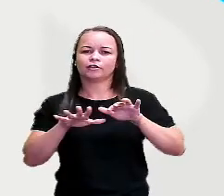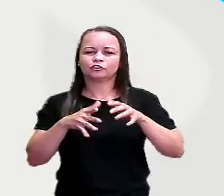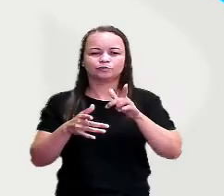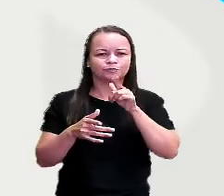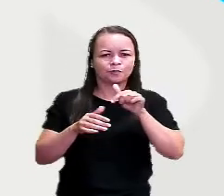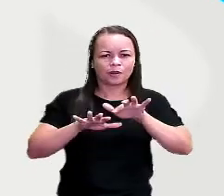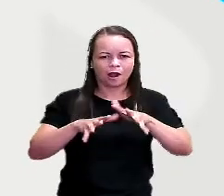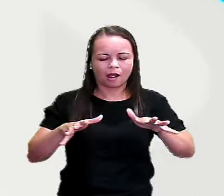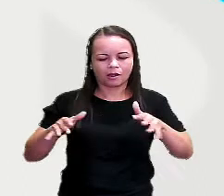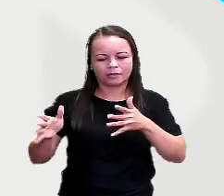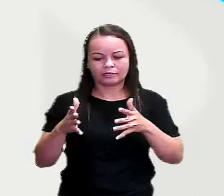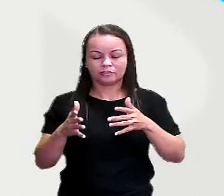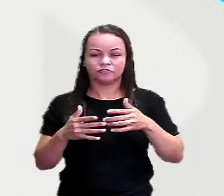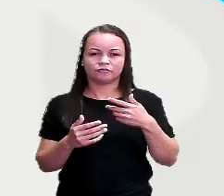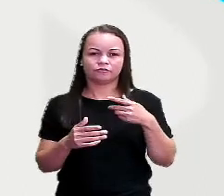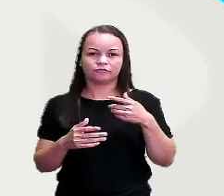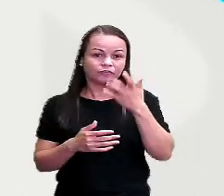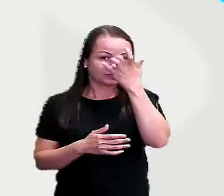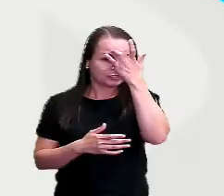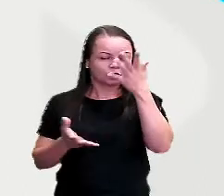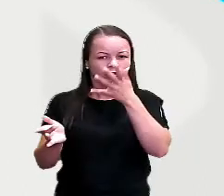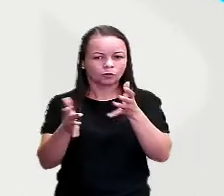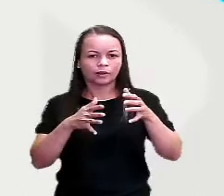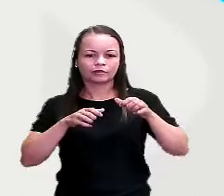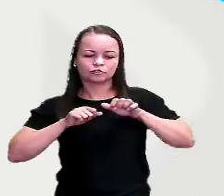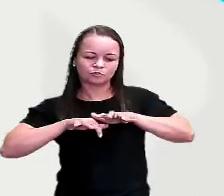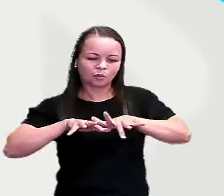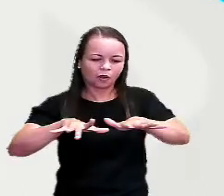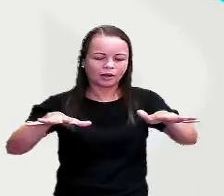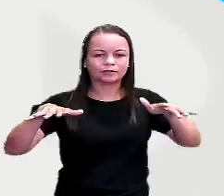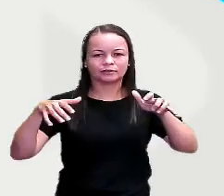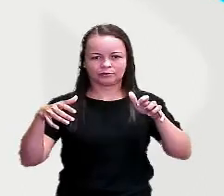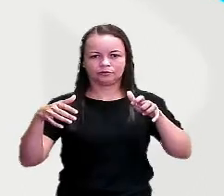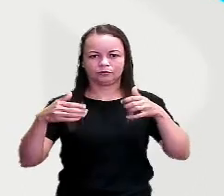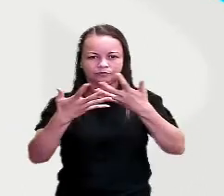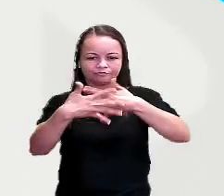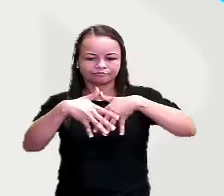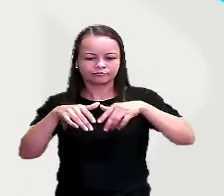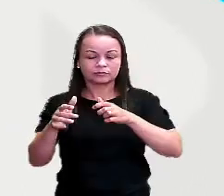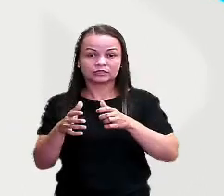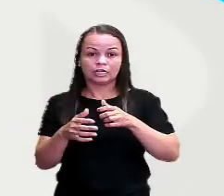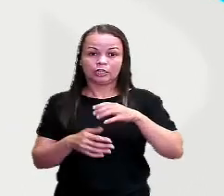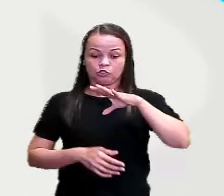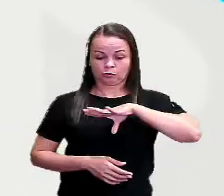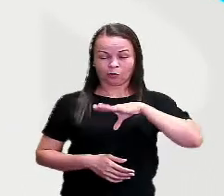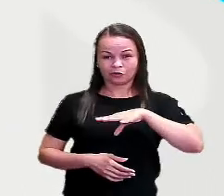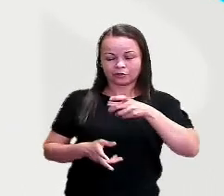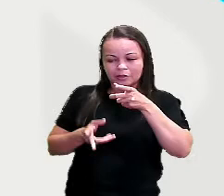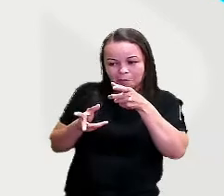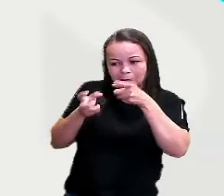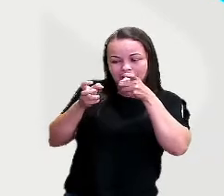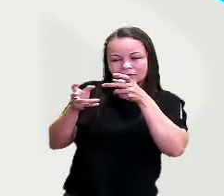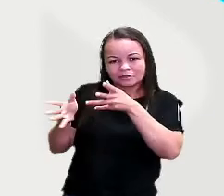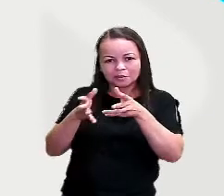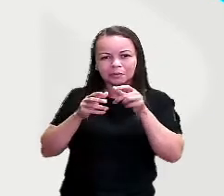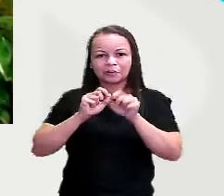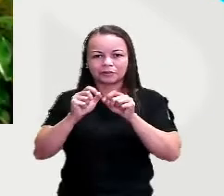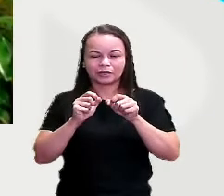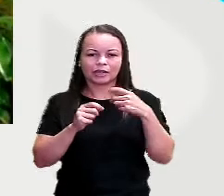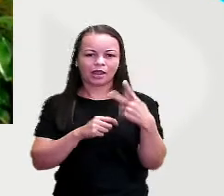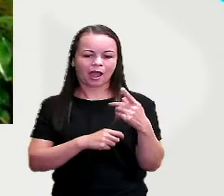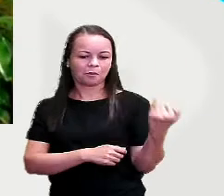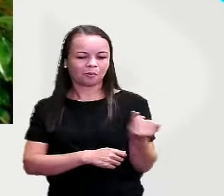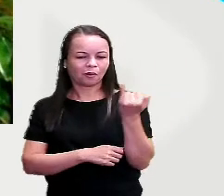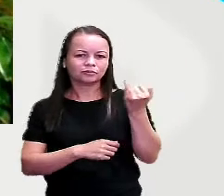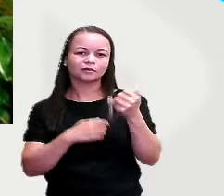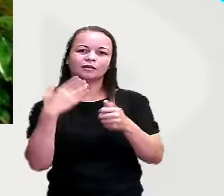Isso acabou facilitando a exploração da riqueza natural. E os portugueses logo perceberam o grande potencial dessa matéria-prima.